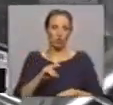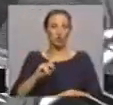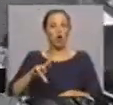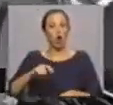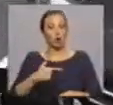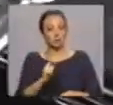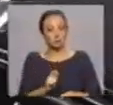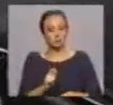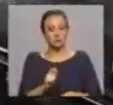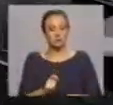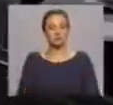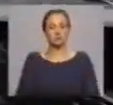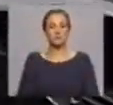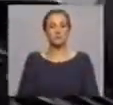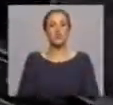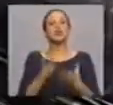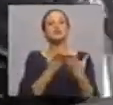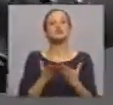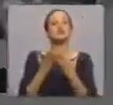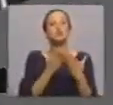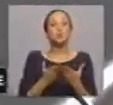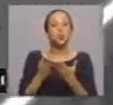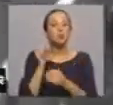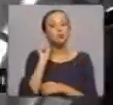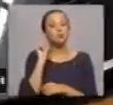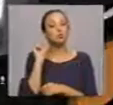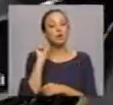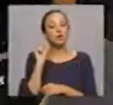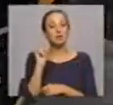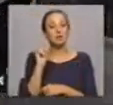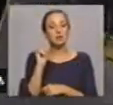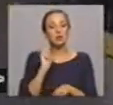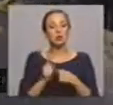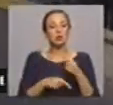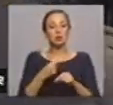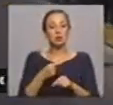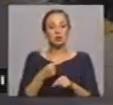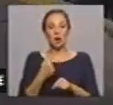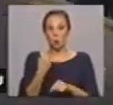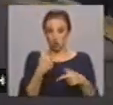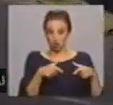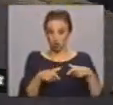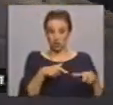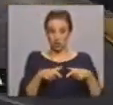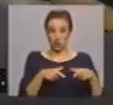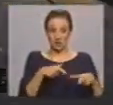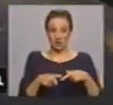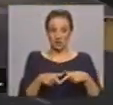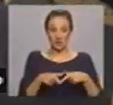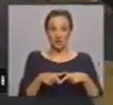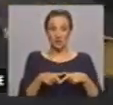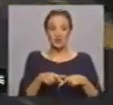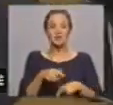Em particular, e este estudo é precioso também neste ponto de vista, em particular, há uma estrela chamada Gliese